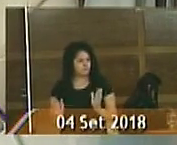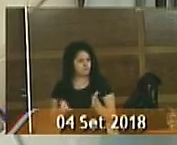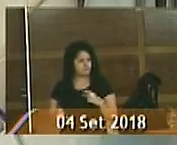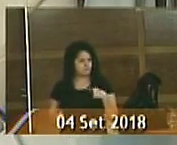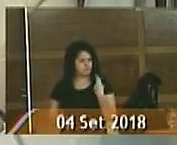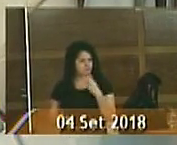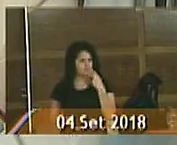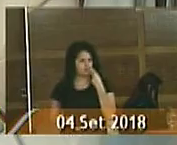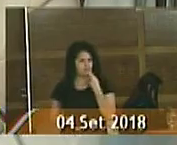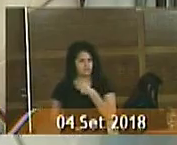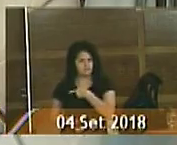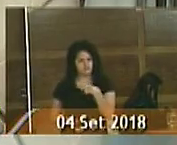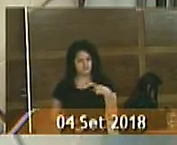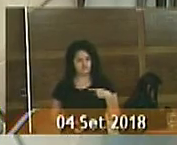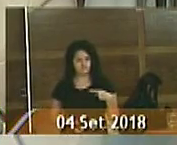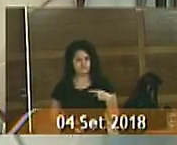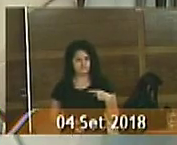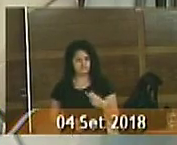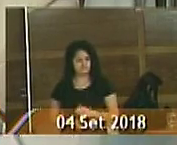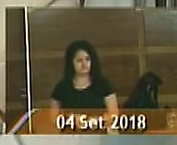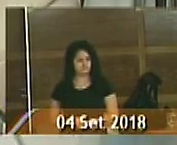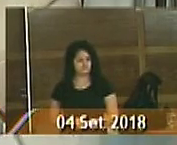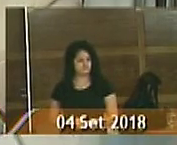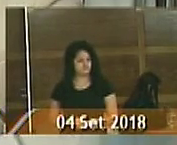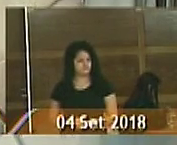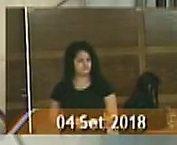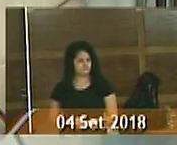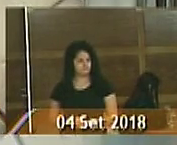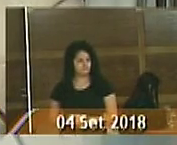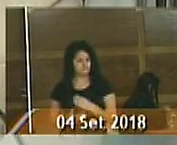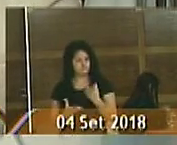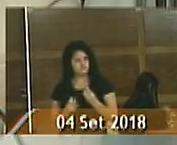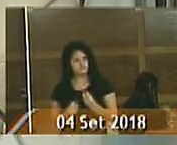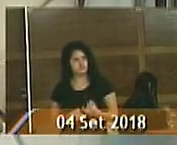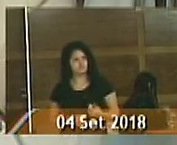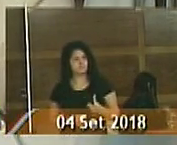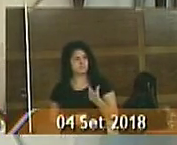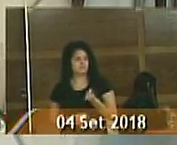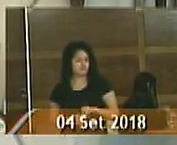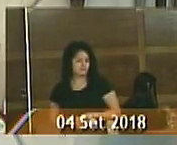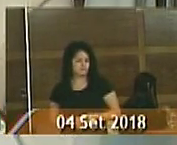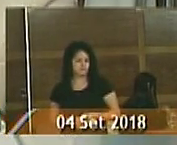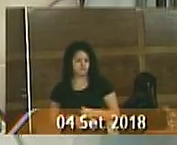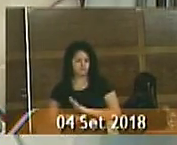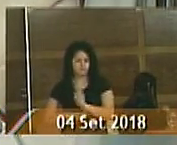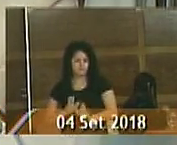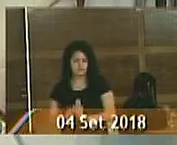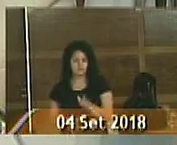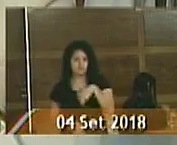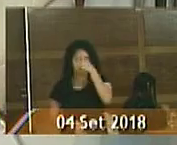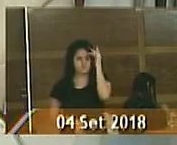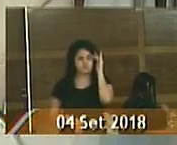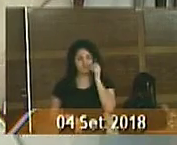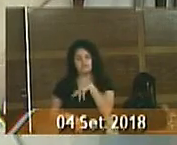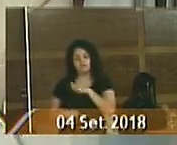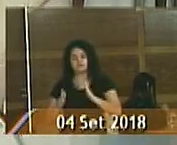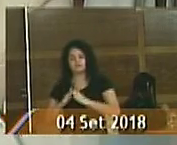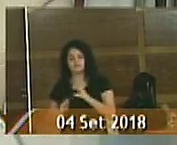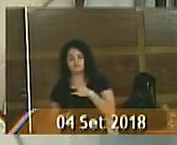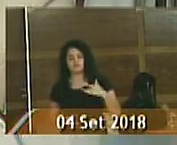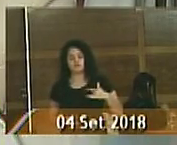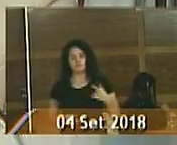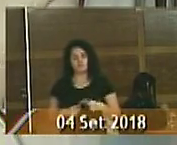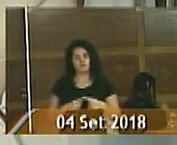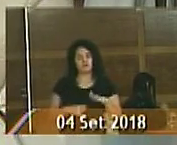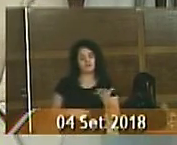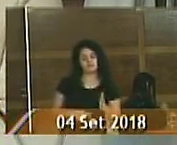gente fala com a saúde, gente, vou falar uma coisa para vocês. É muito mais barato a gente cuidar da pessoa ali no posto de saúde, porque às vezes a